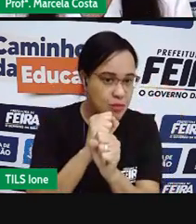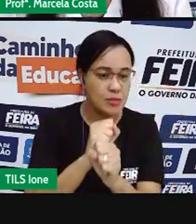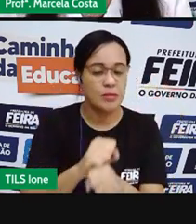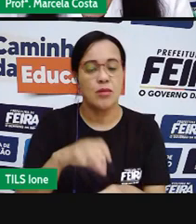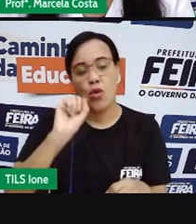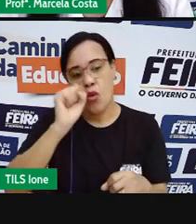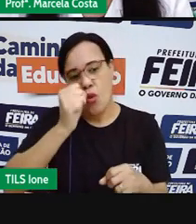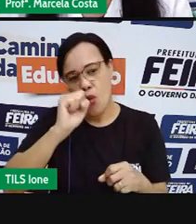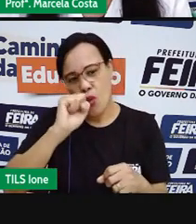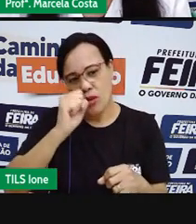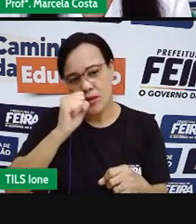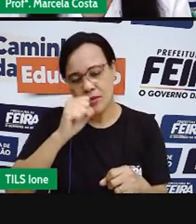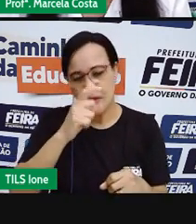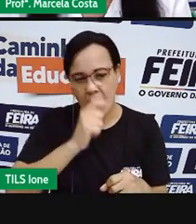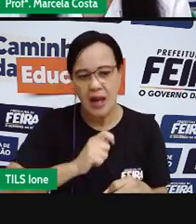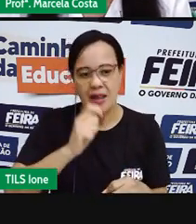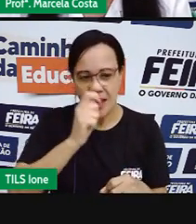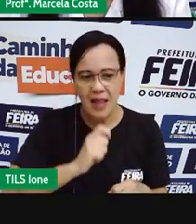8 pirulitos.